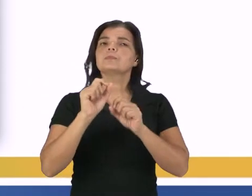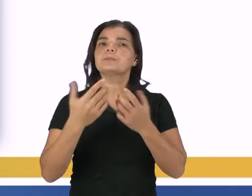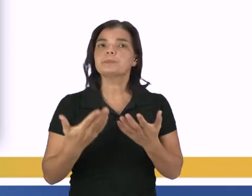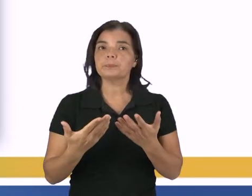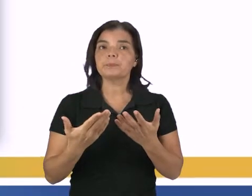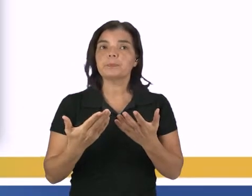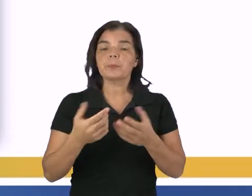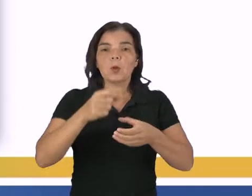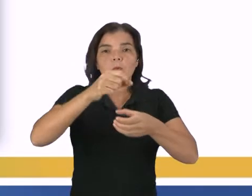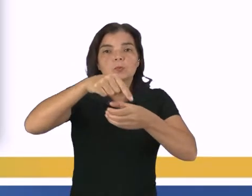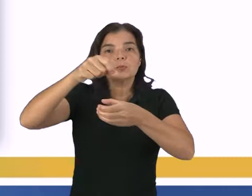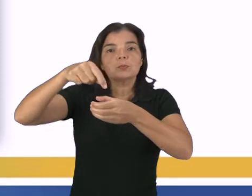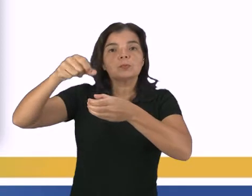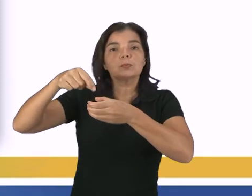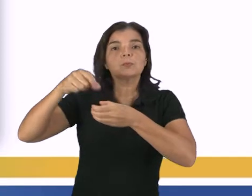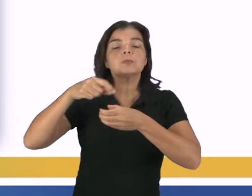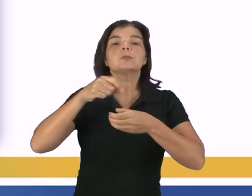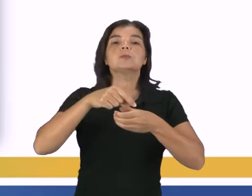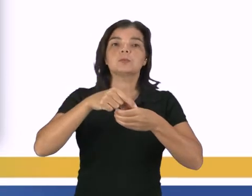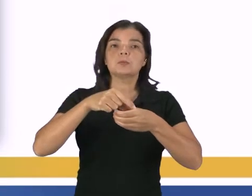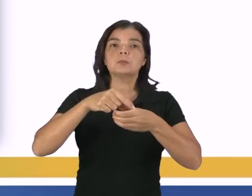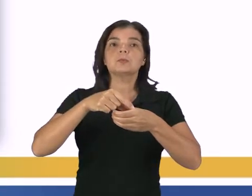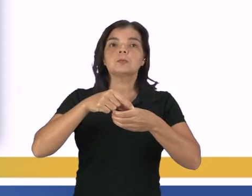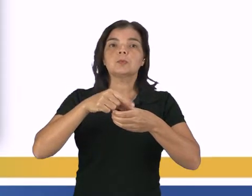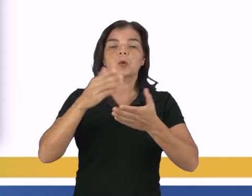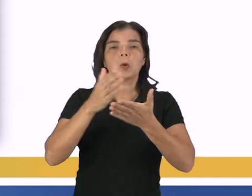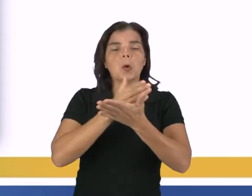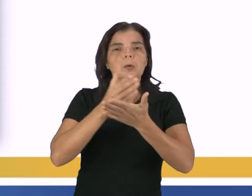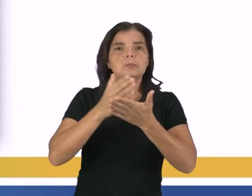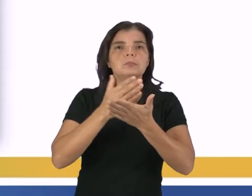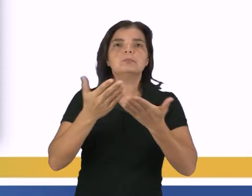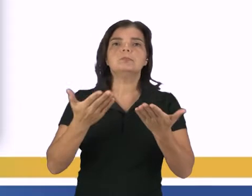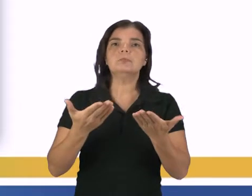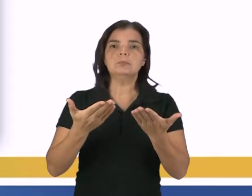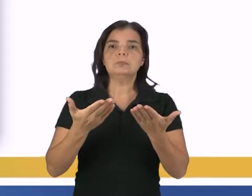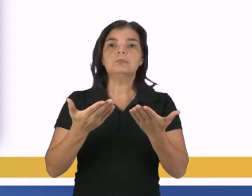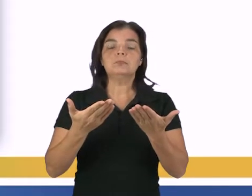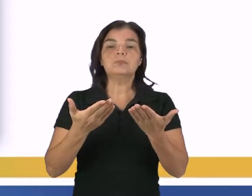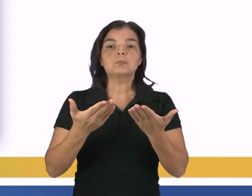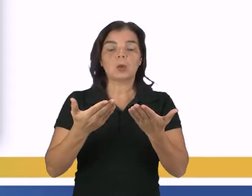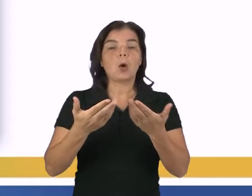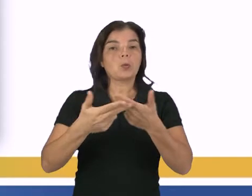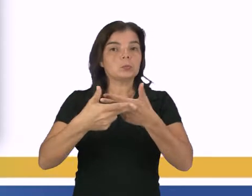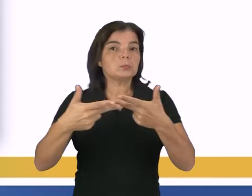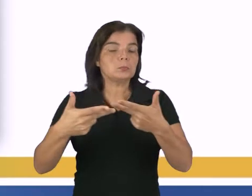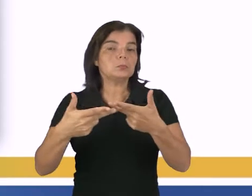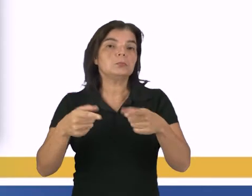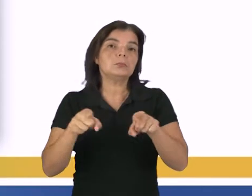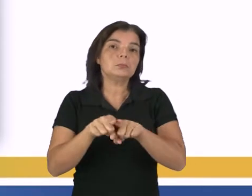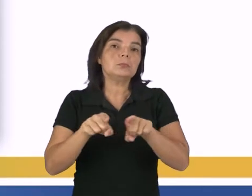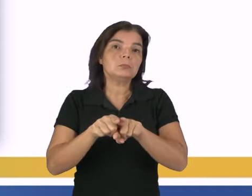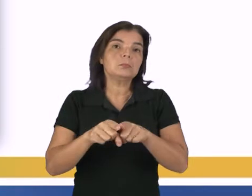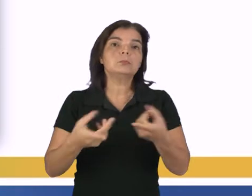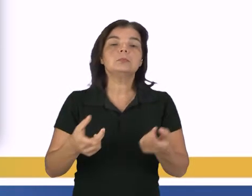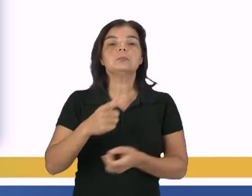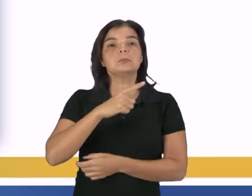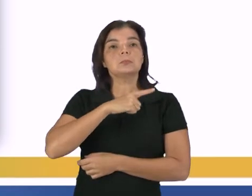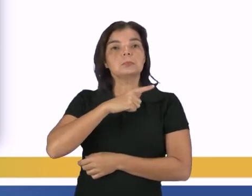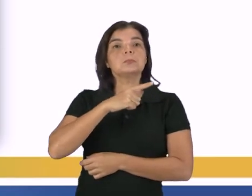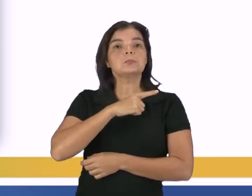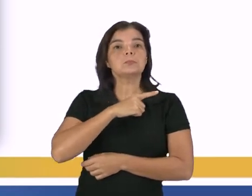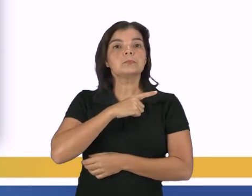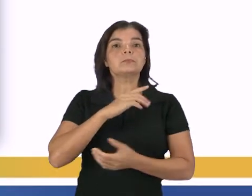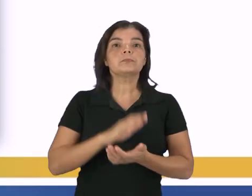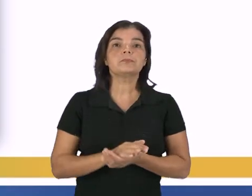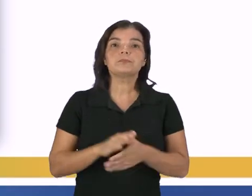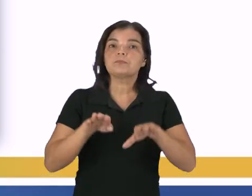de cultivo de algum produto, e a gente tem aqui